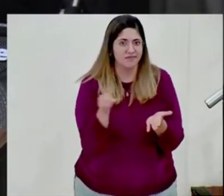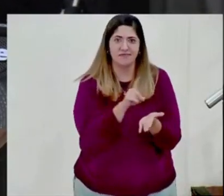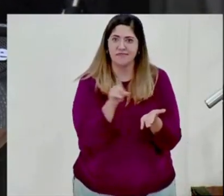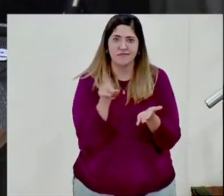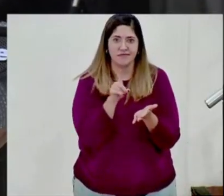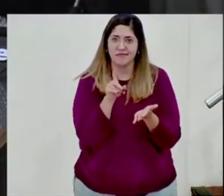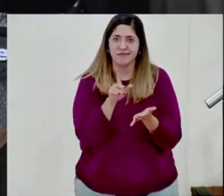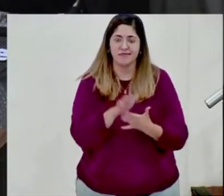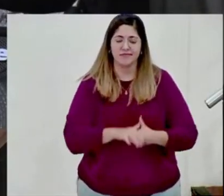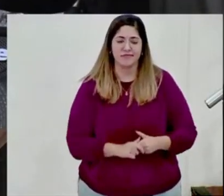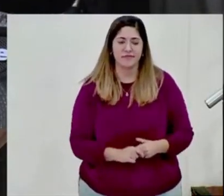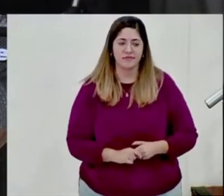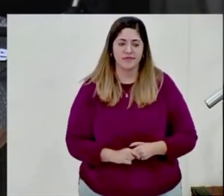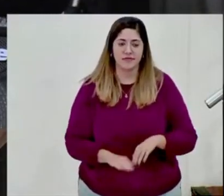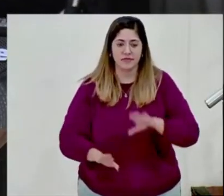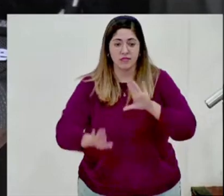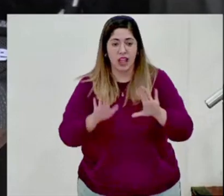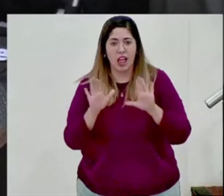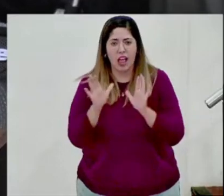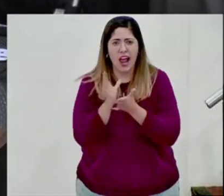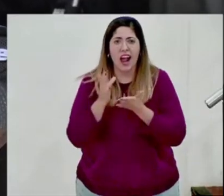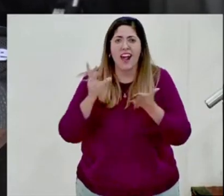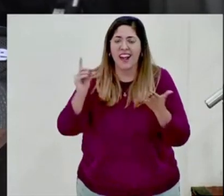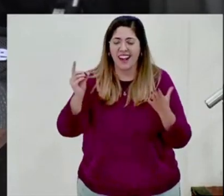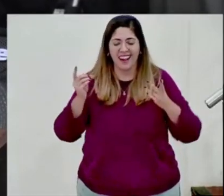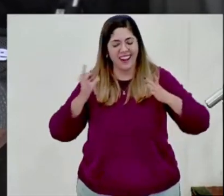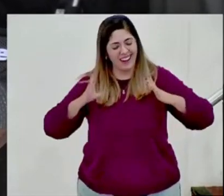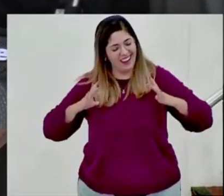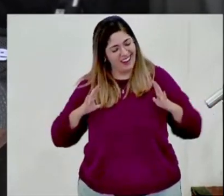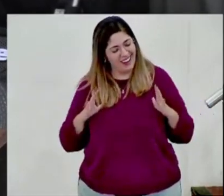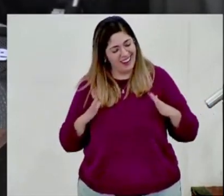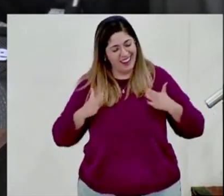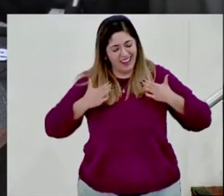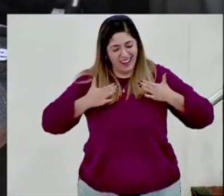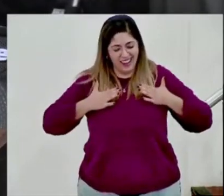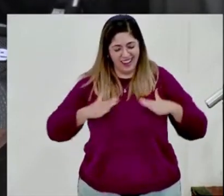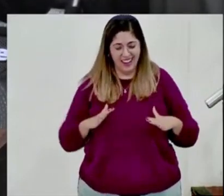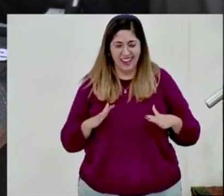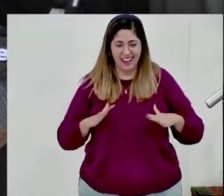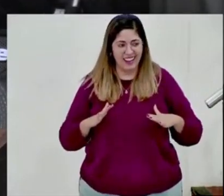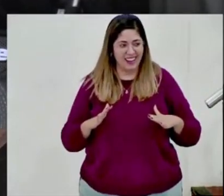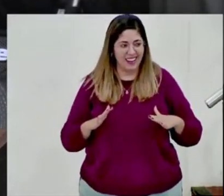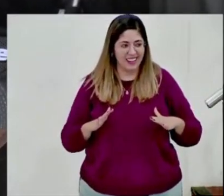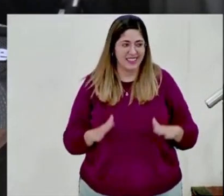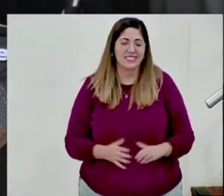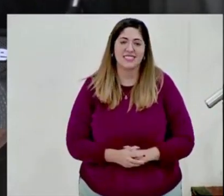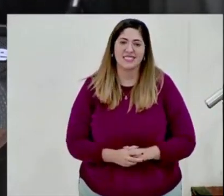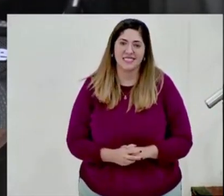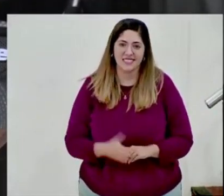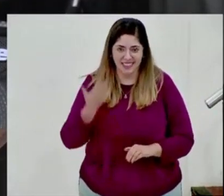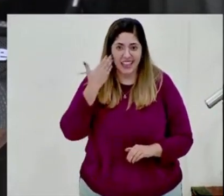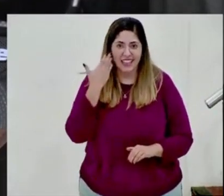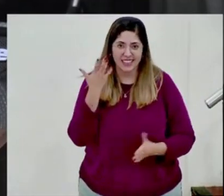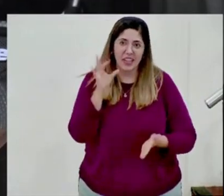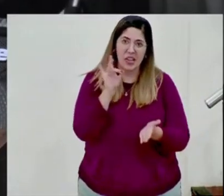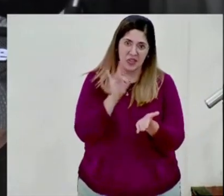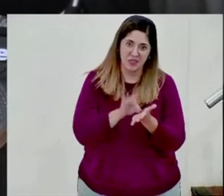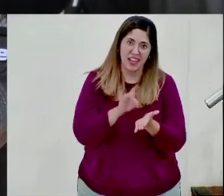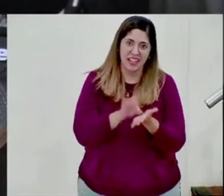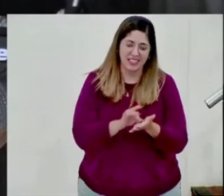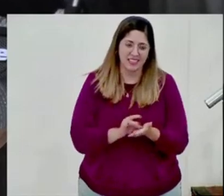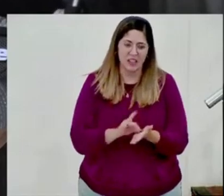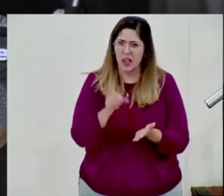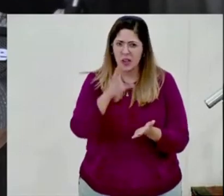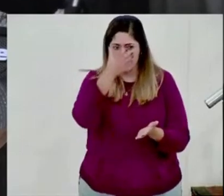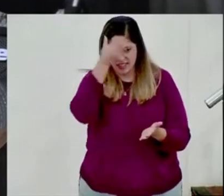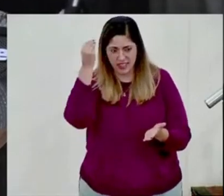mais. Mas dá para você ler a Bíblia tranquilo, sabendo que Deus está falando a verdade aqui? Dá. Glória a Deus, nós temos a verdade. Não se esqueça